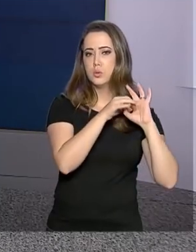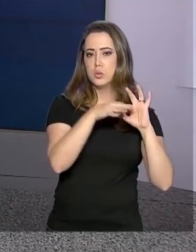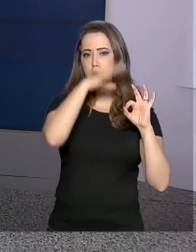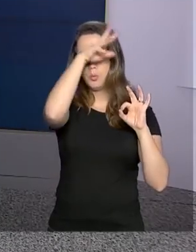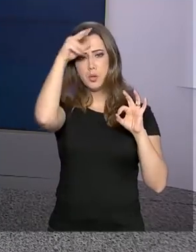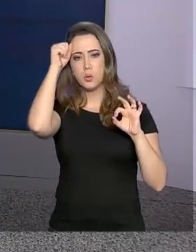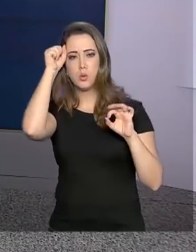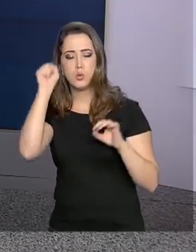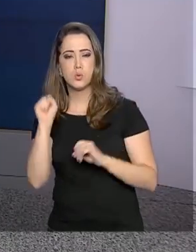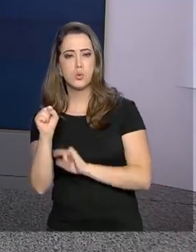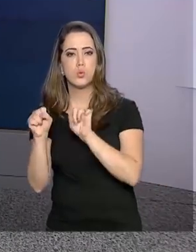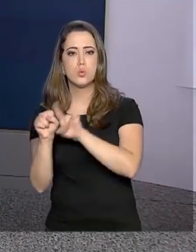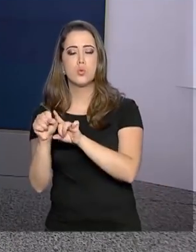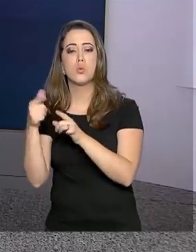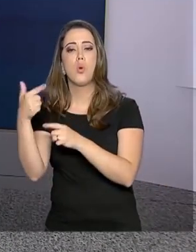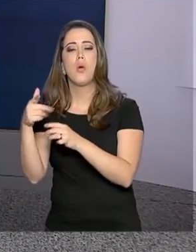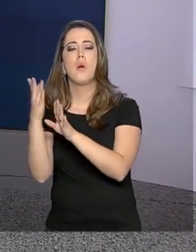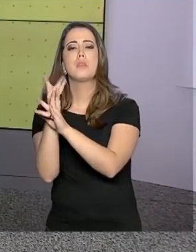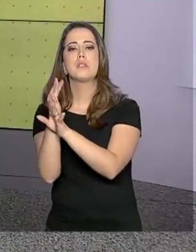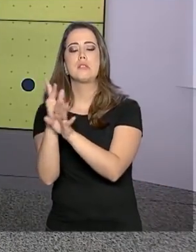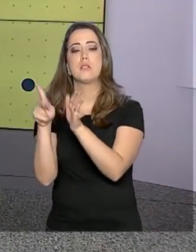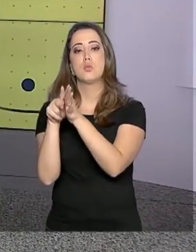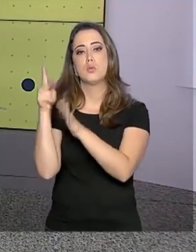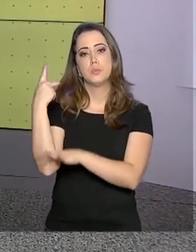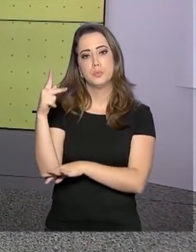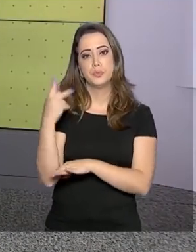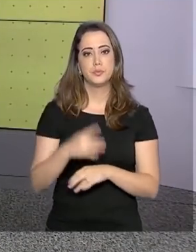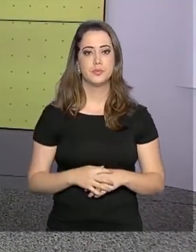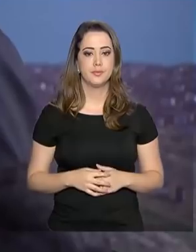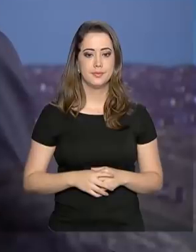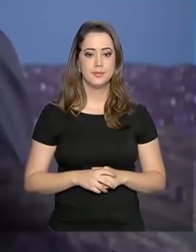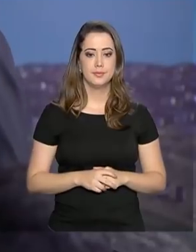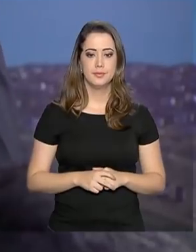em Mato Grosso do Sul, a Carmelo Peralta, no Paraguai.